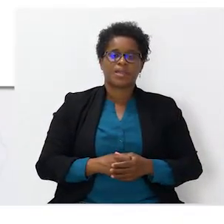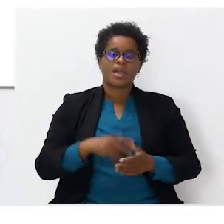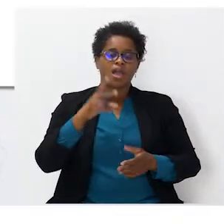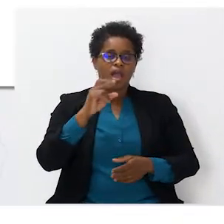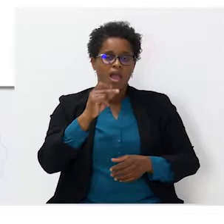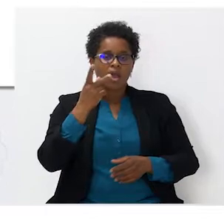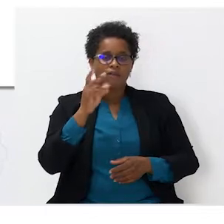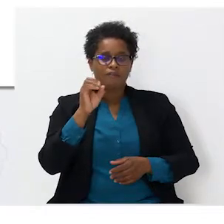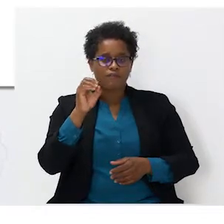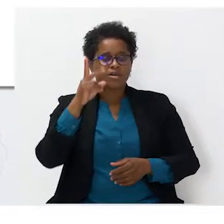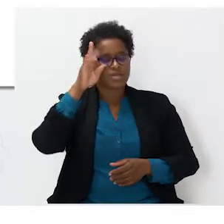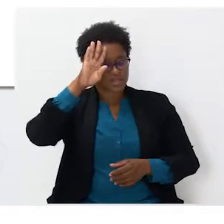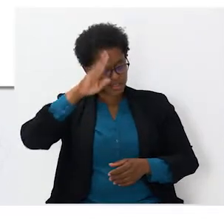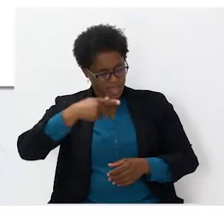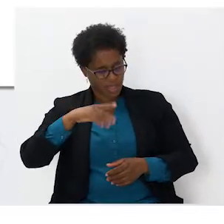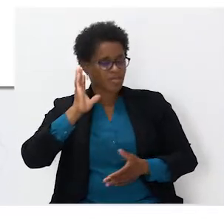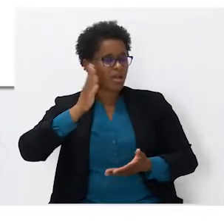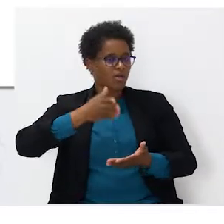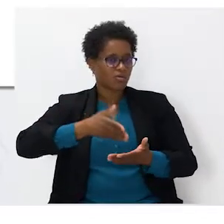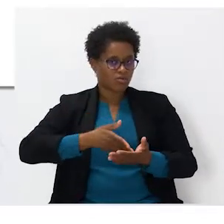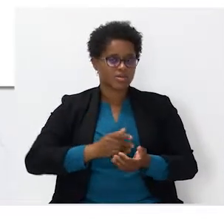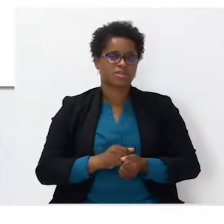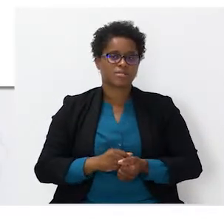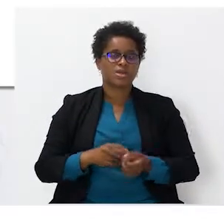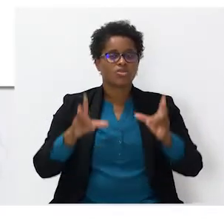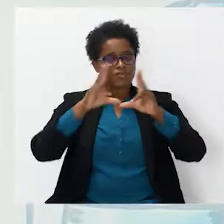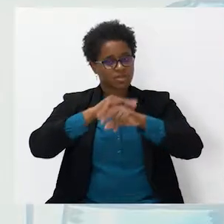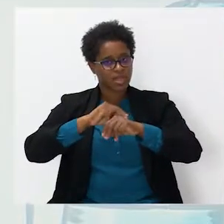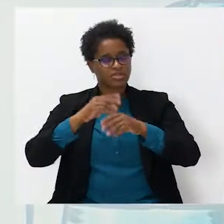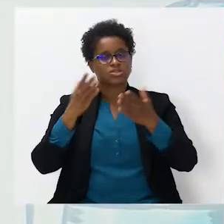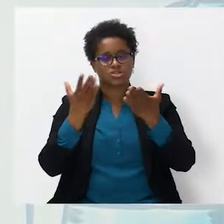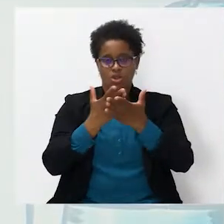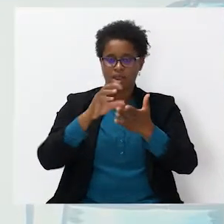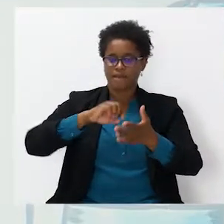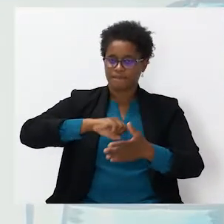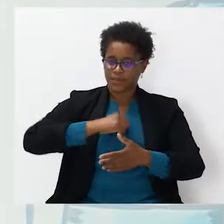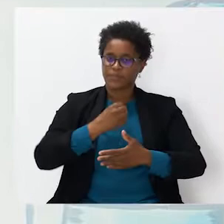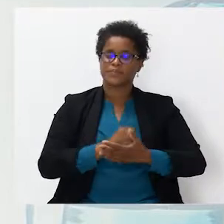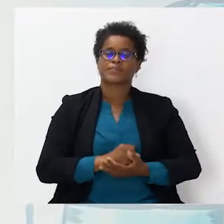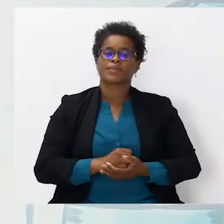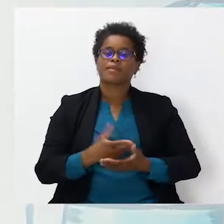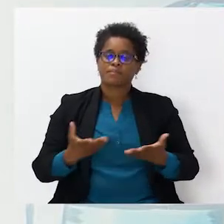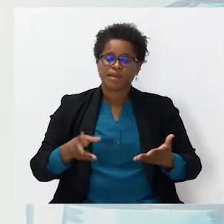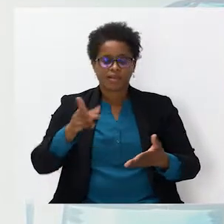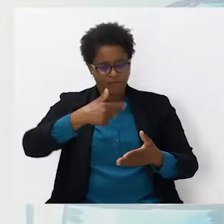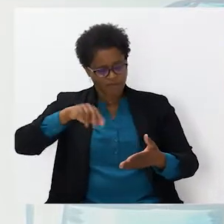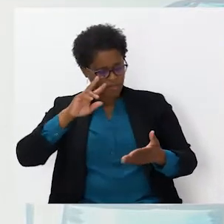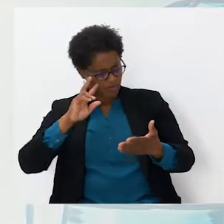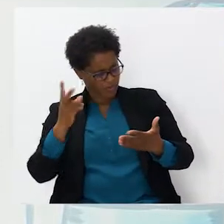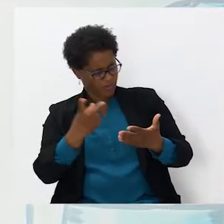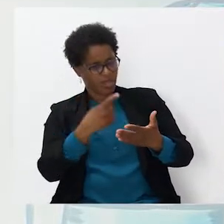Avô, sabe a última novidade da minha escola? Bem, vamos observar as